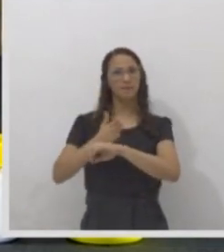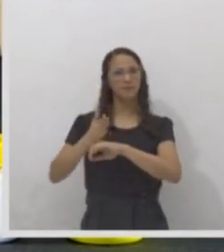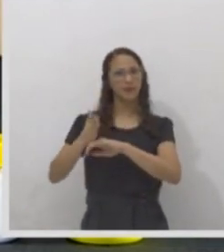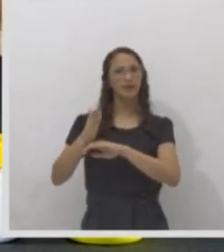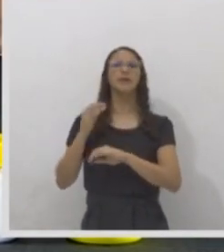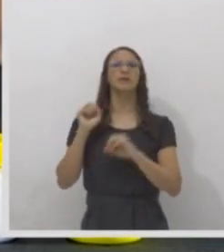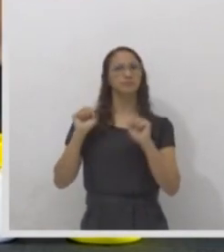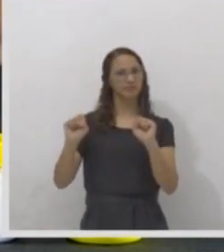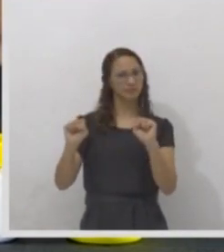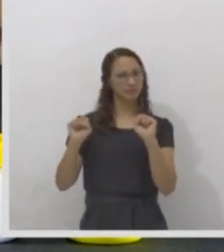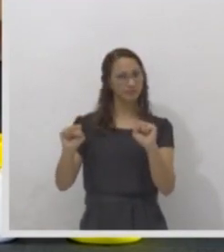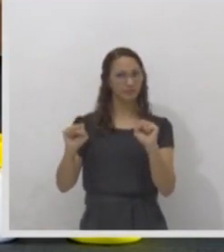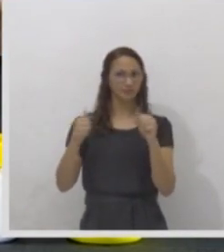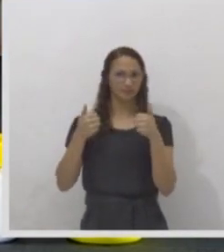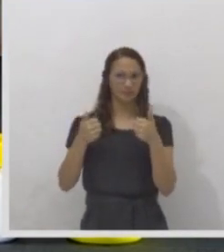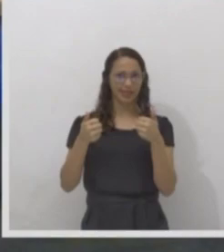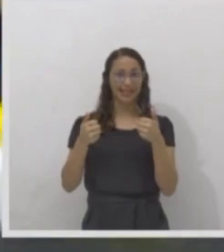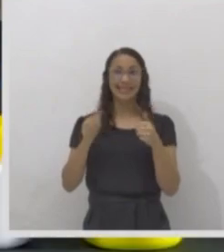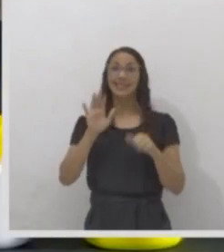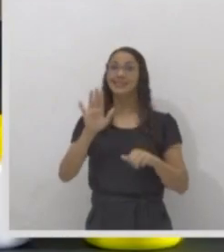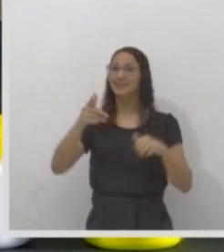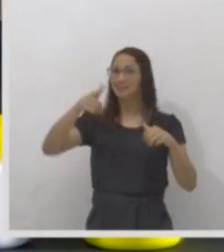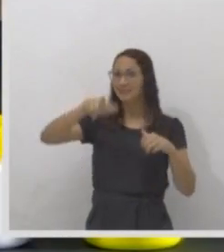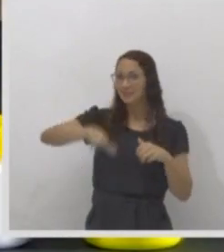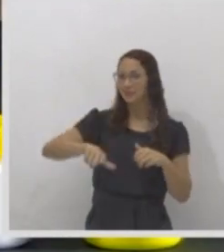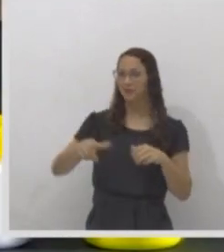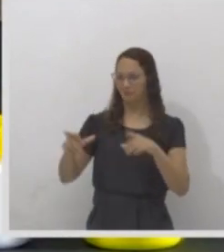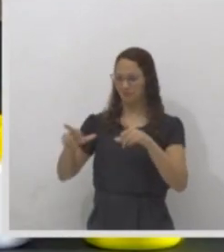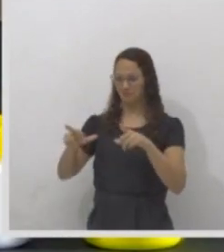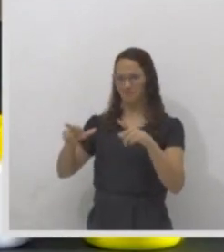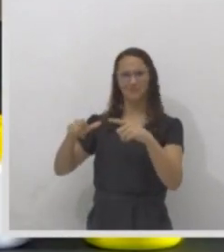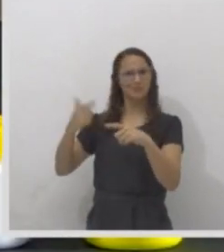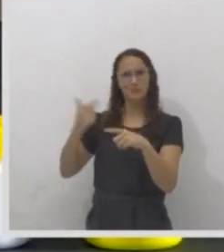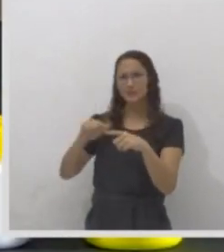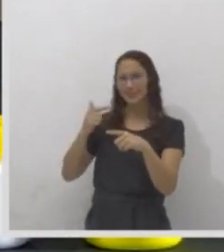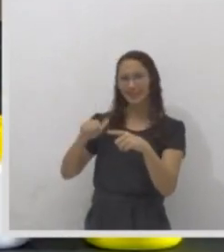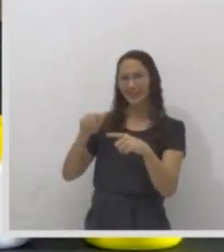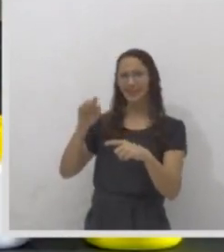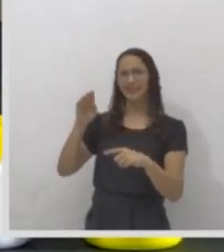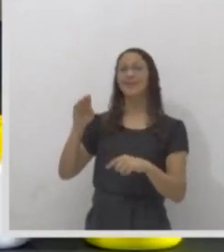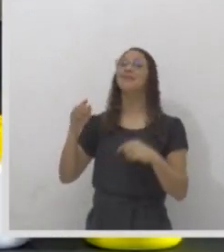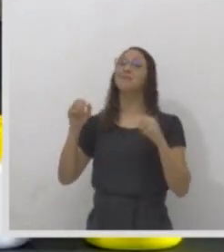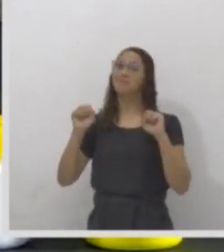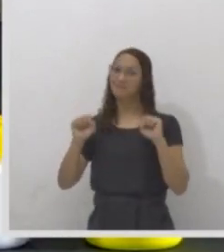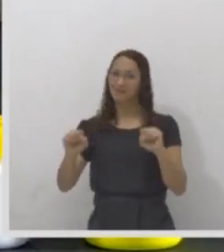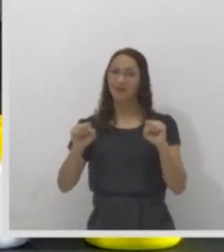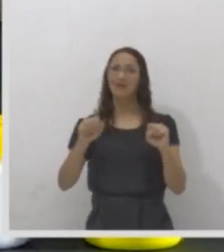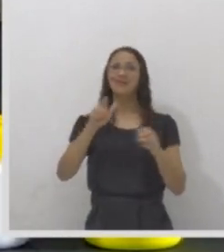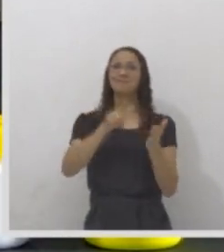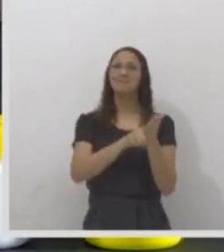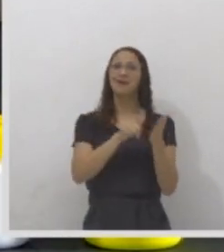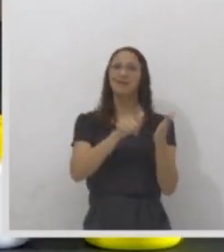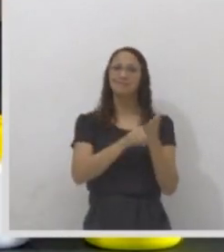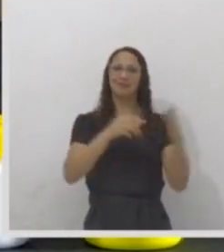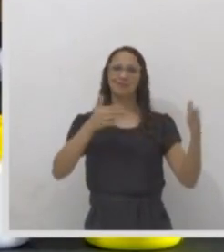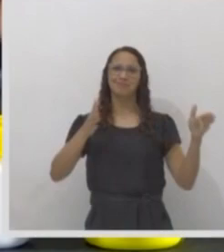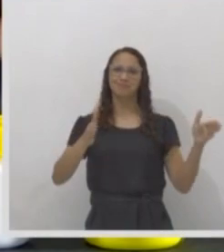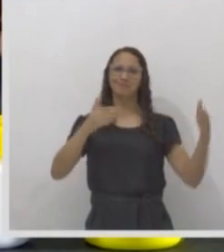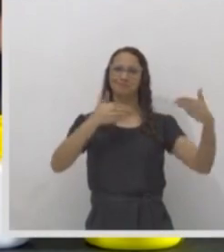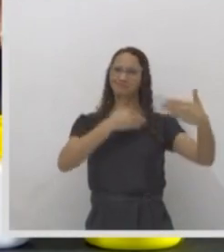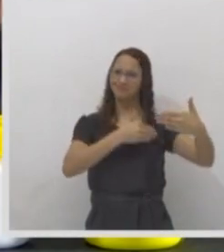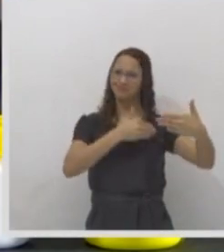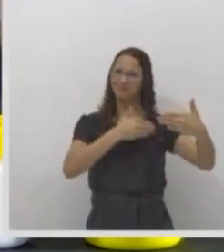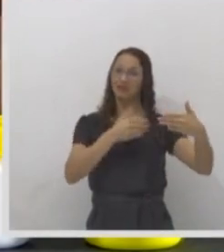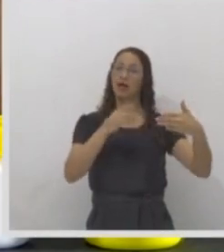com papelão, certo? Desde que não seja um papelão tão pesado. Ó, já colei,